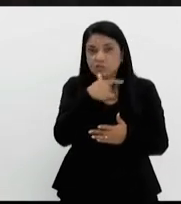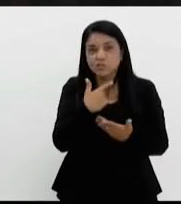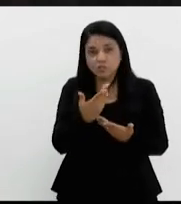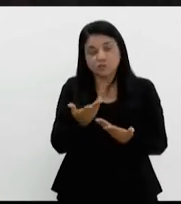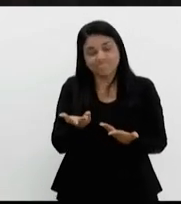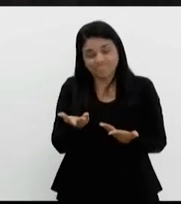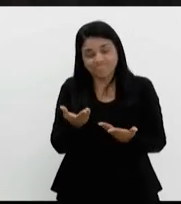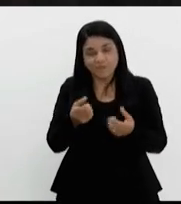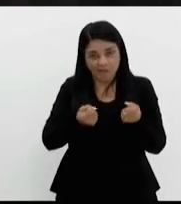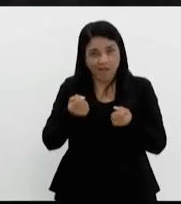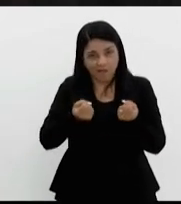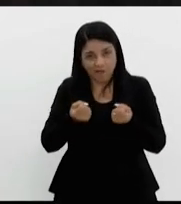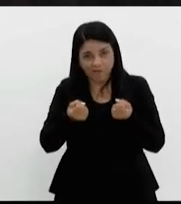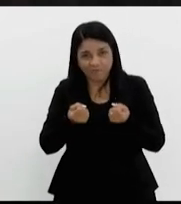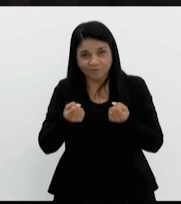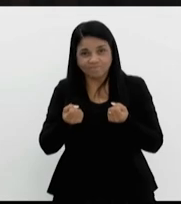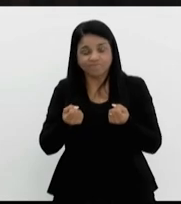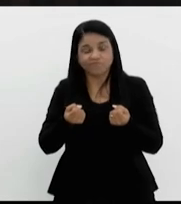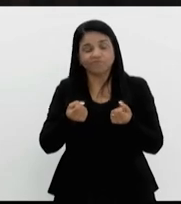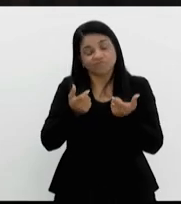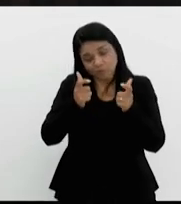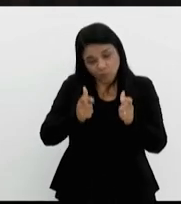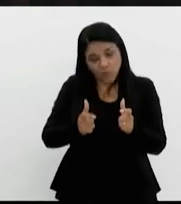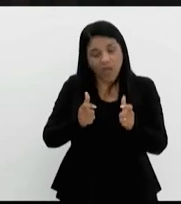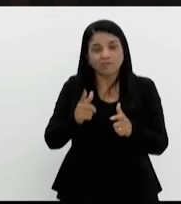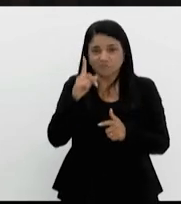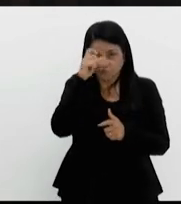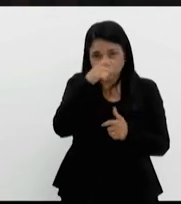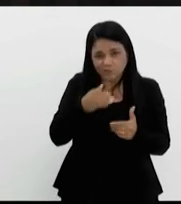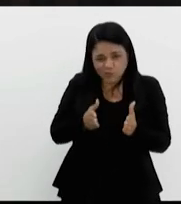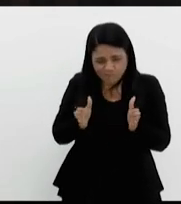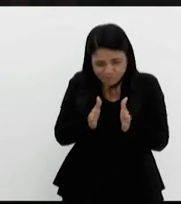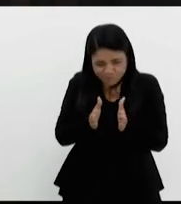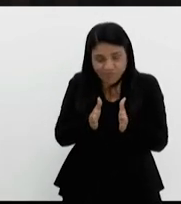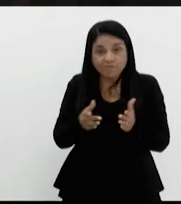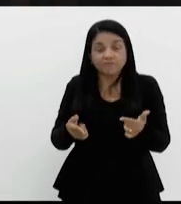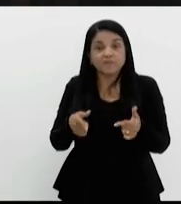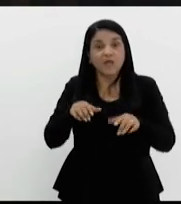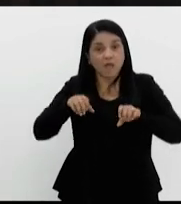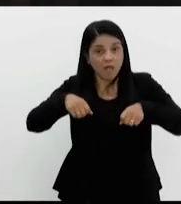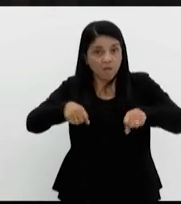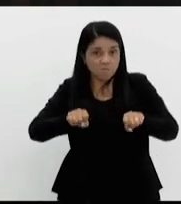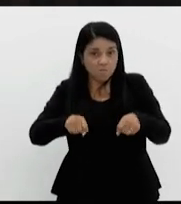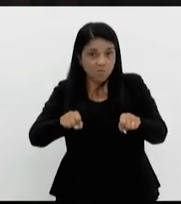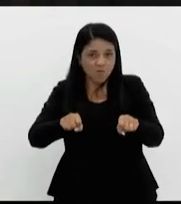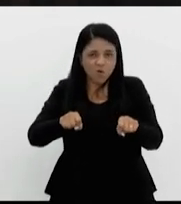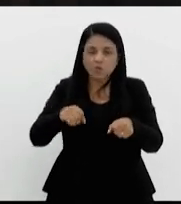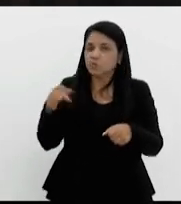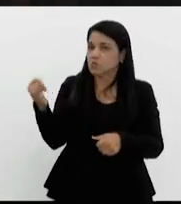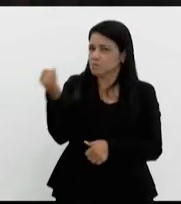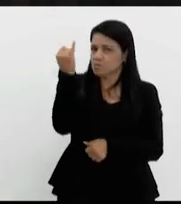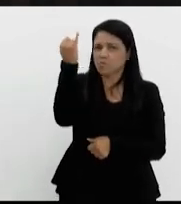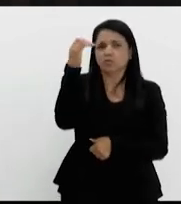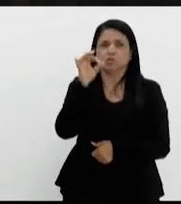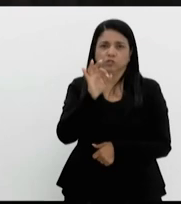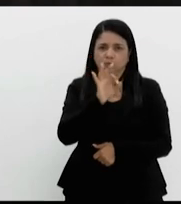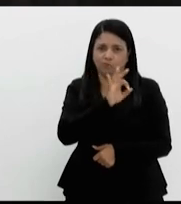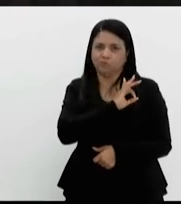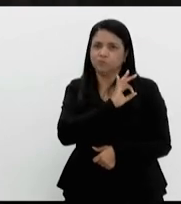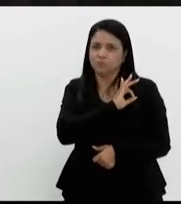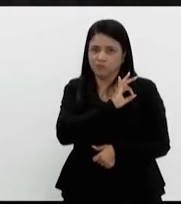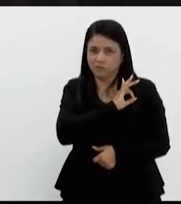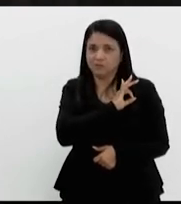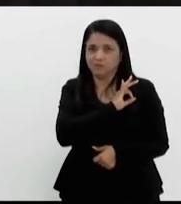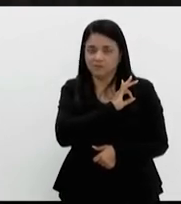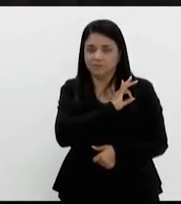lugares que não são admissíveis para um carro. Então, a motocicleta, a meu ver, é super importante para...